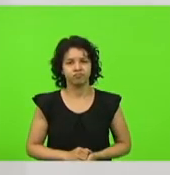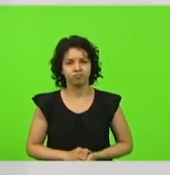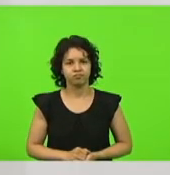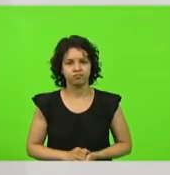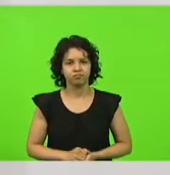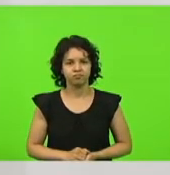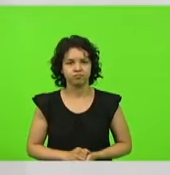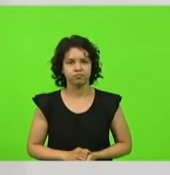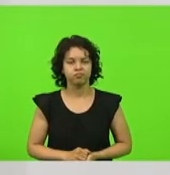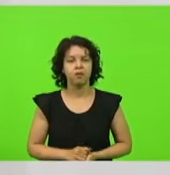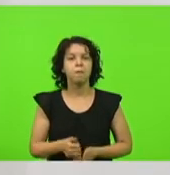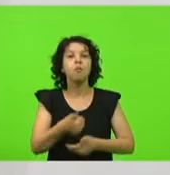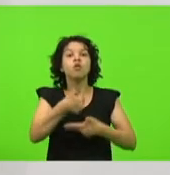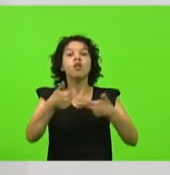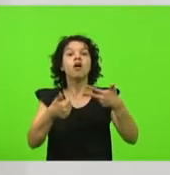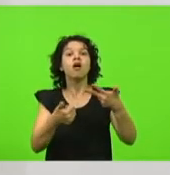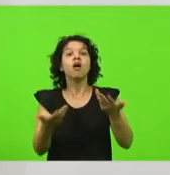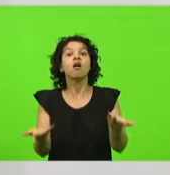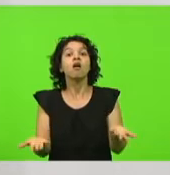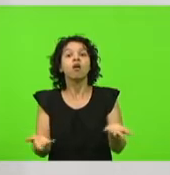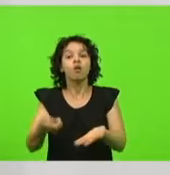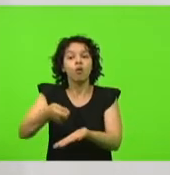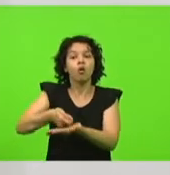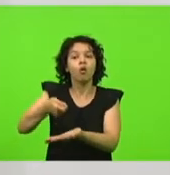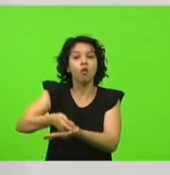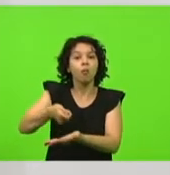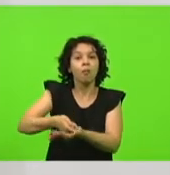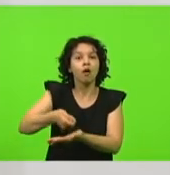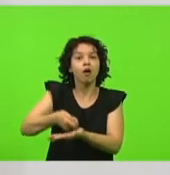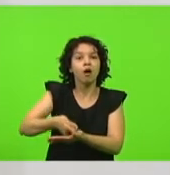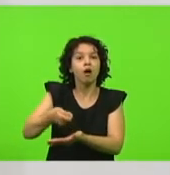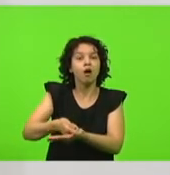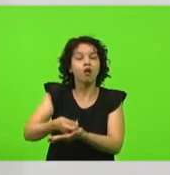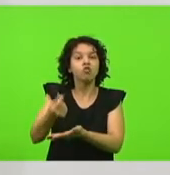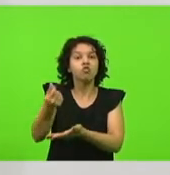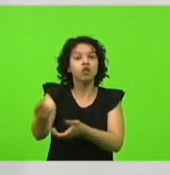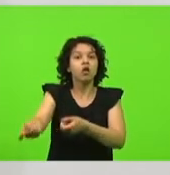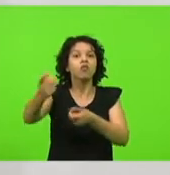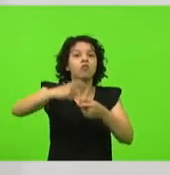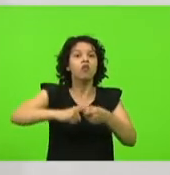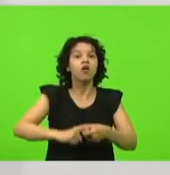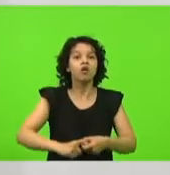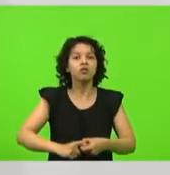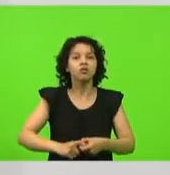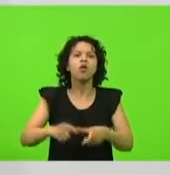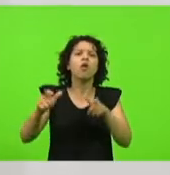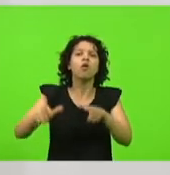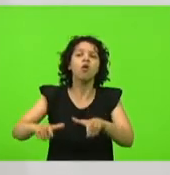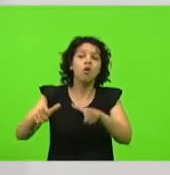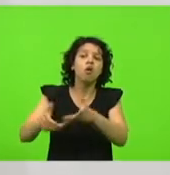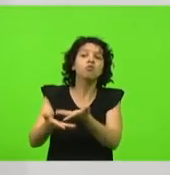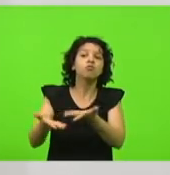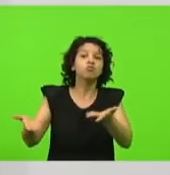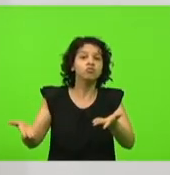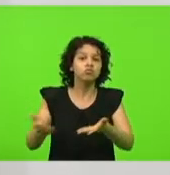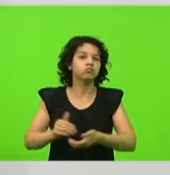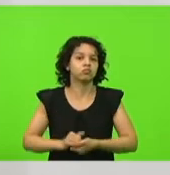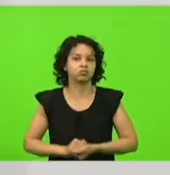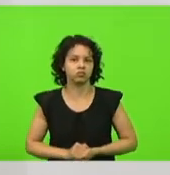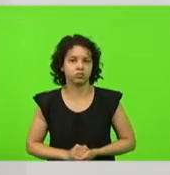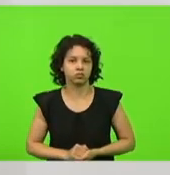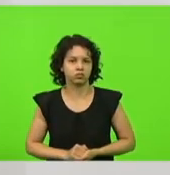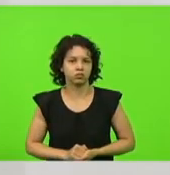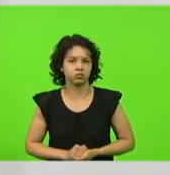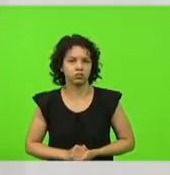Cadê os poderes? Cobrando a recuperação imediata desses valores. Onde é que eles estão? Cadê